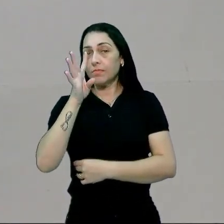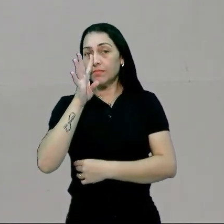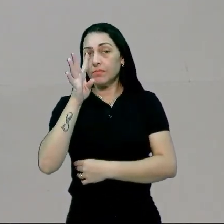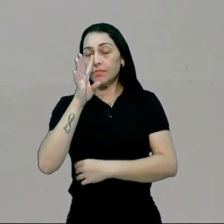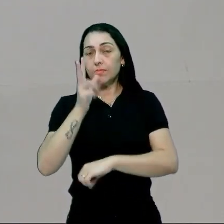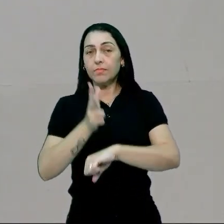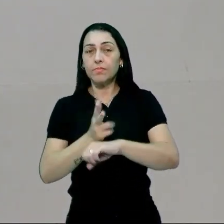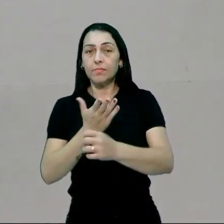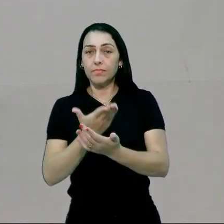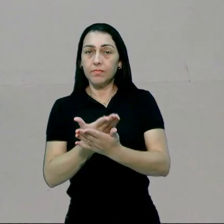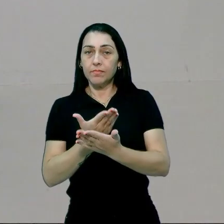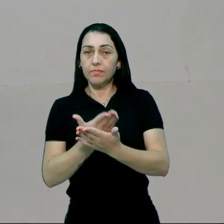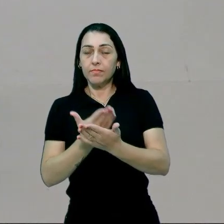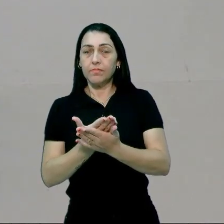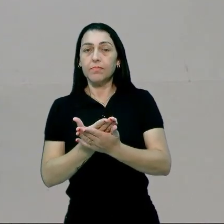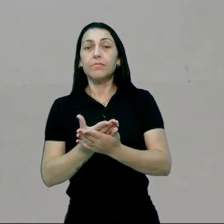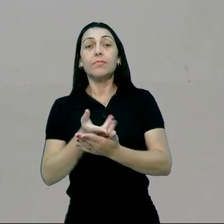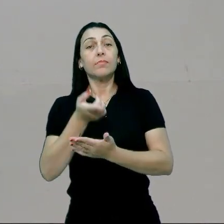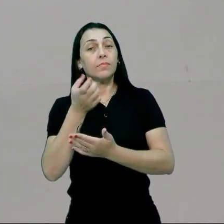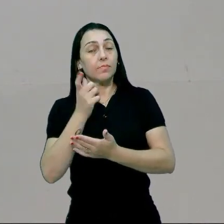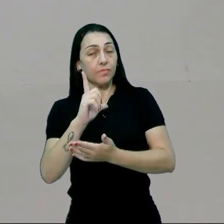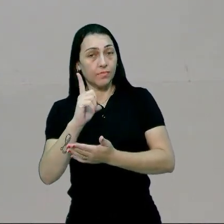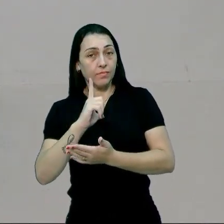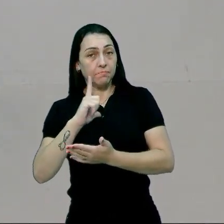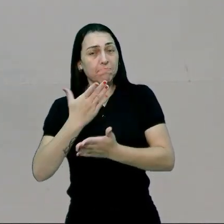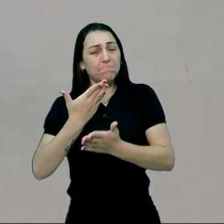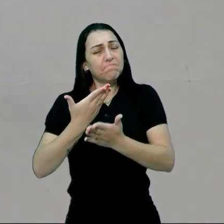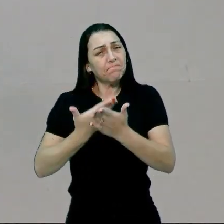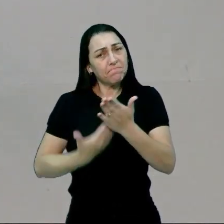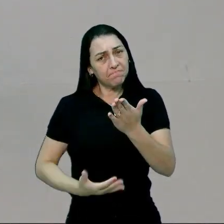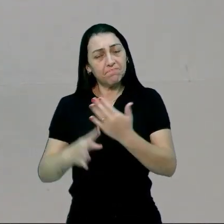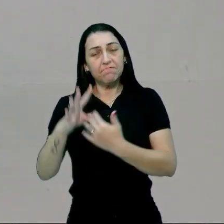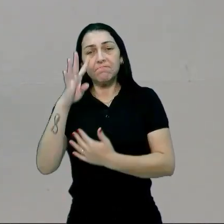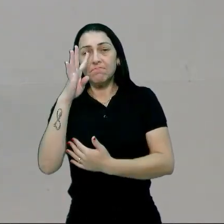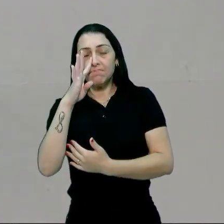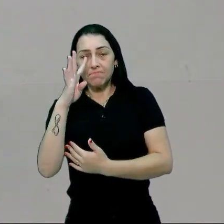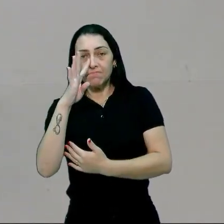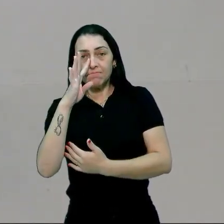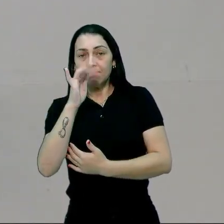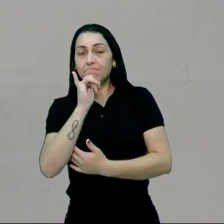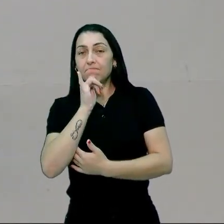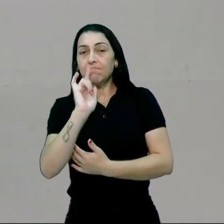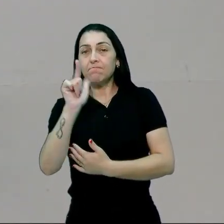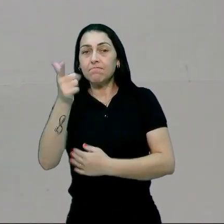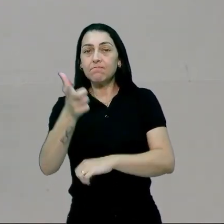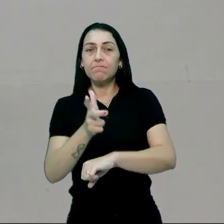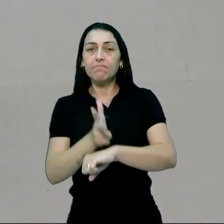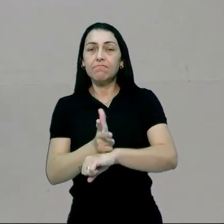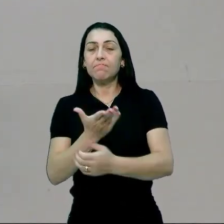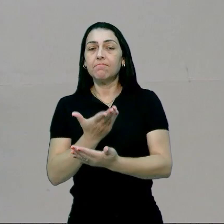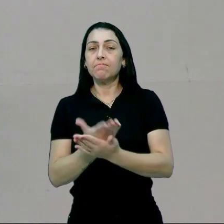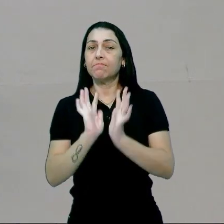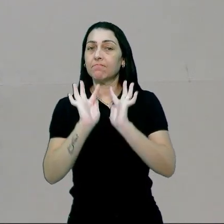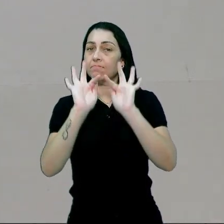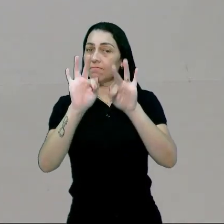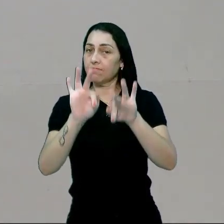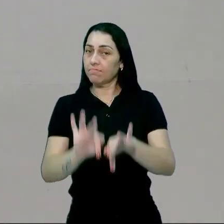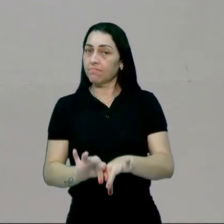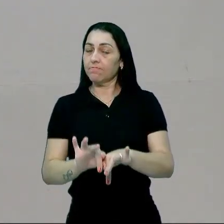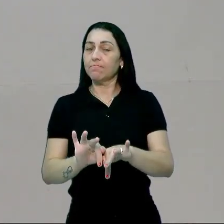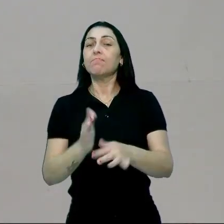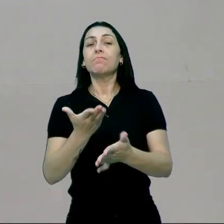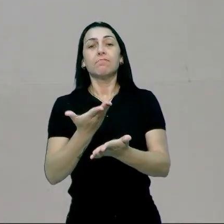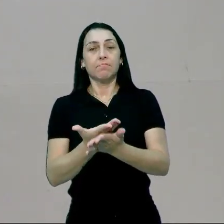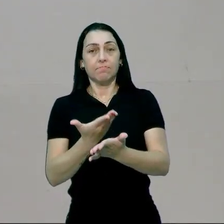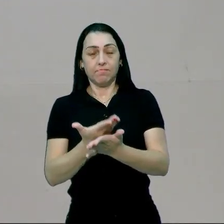esta videoaula e caso você tenha perdido, a exemplo de outras videoaulas, no finalzinho